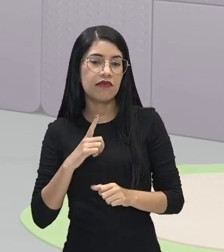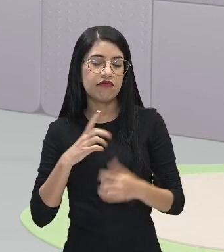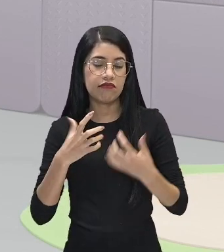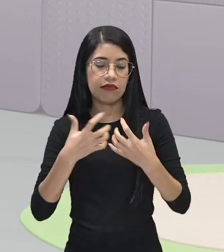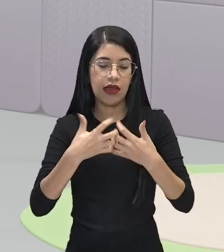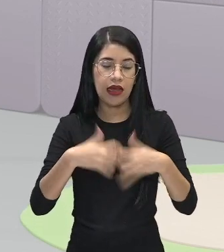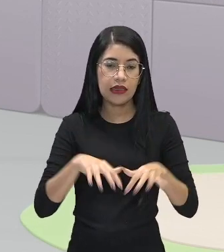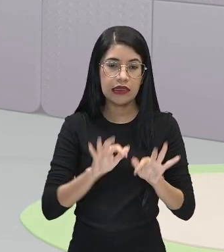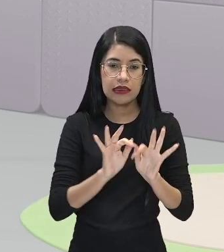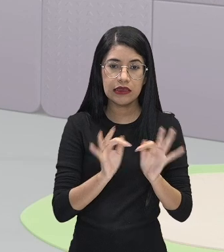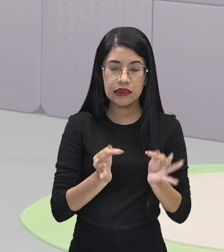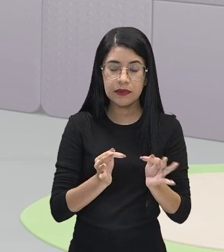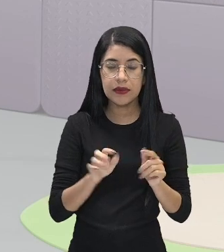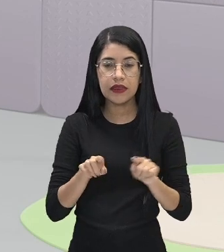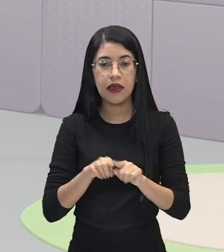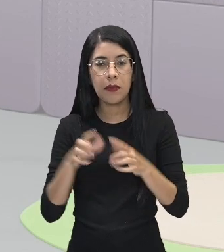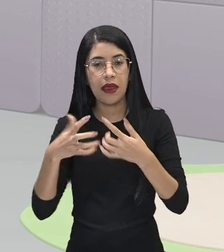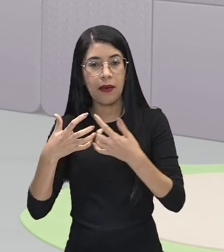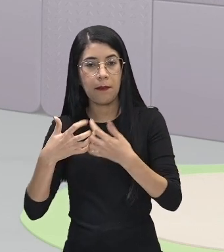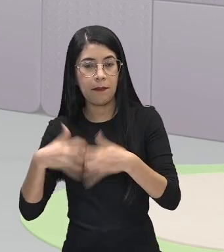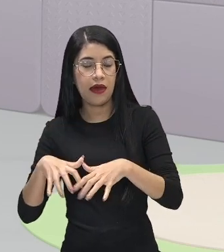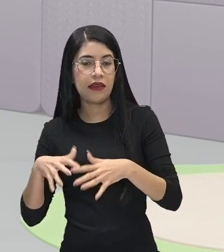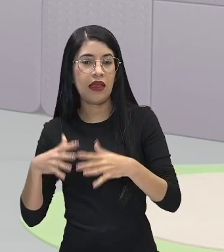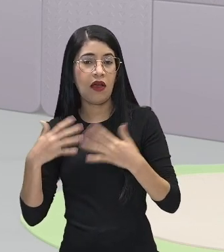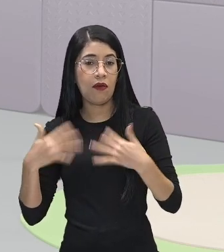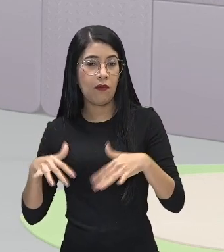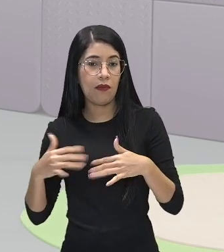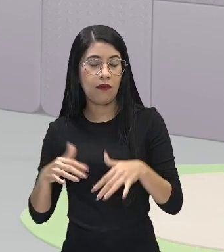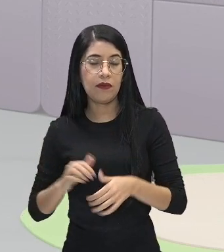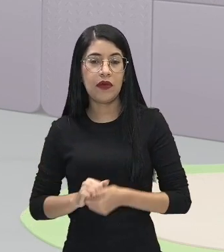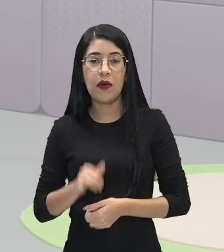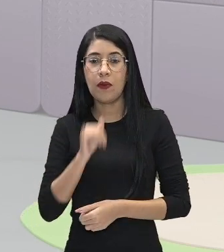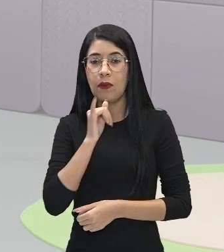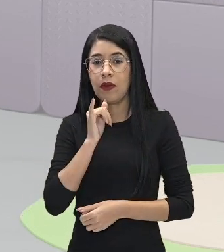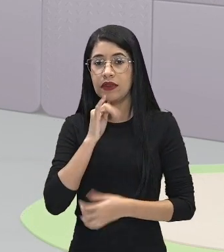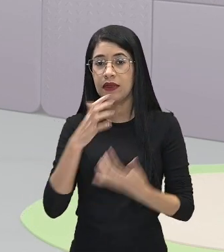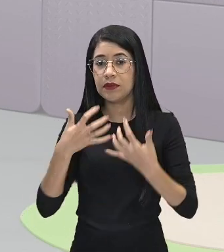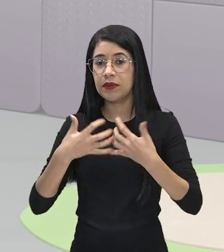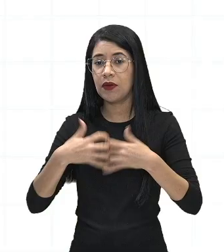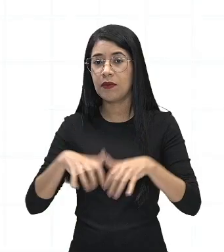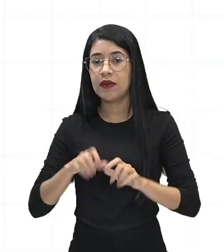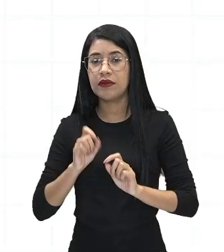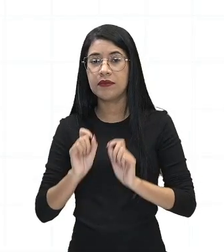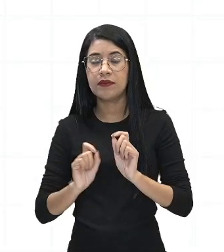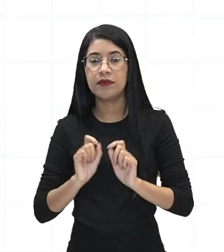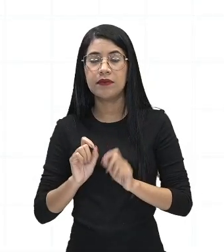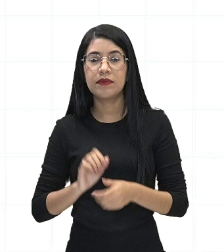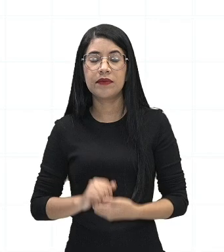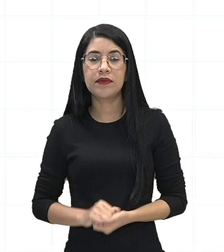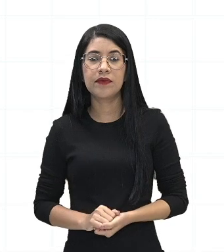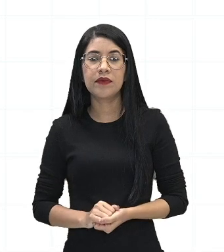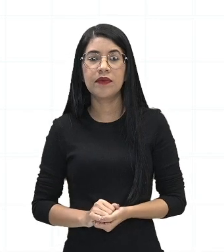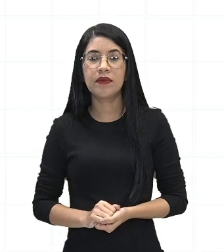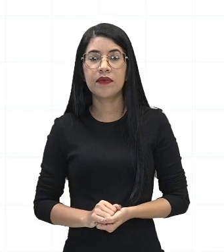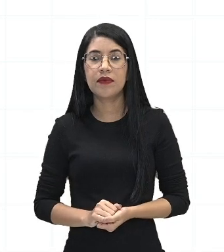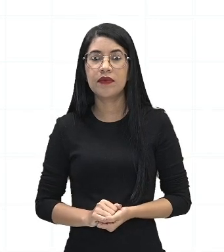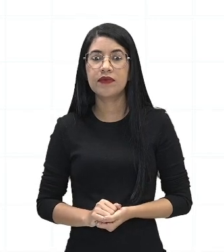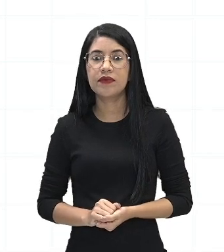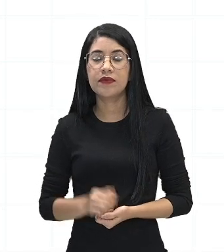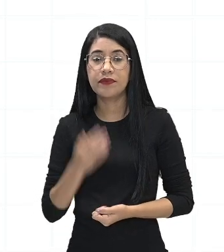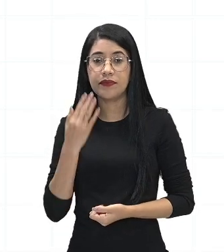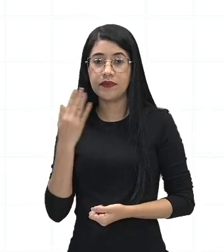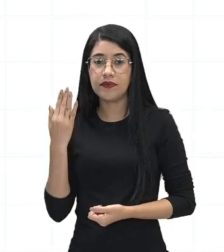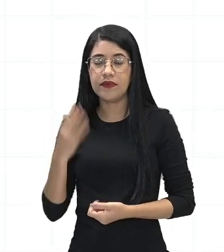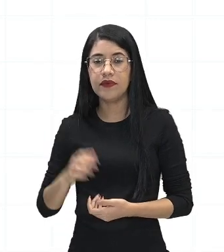as máquinas complexas. Vamos observar aí exemplos de máquinas complexas. Observe aí, olha, que essas